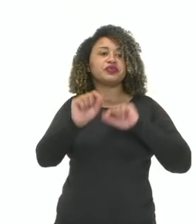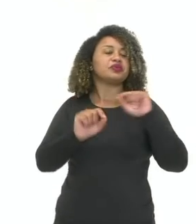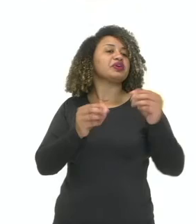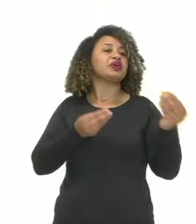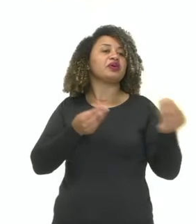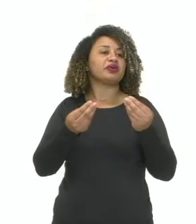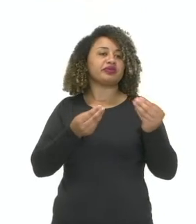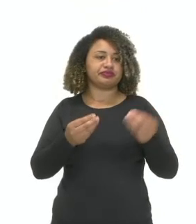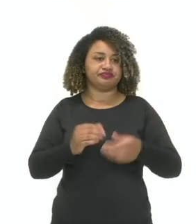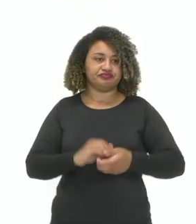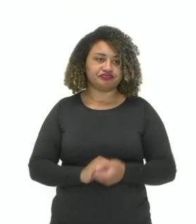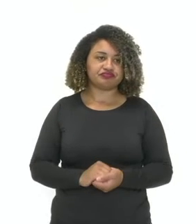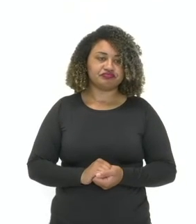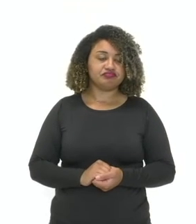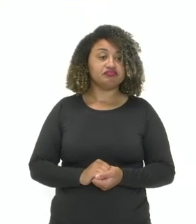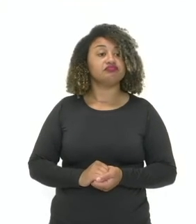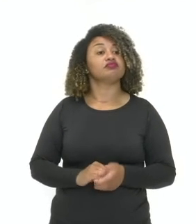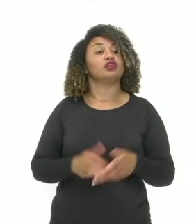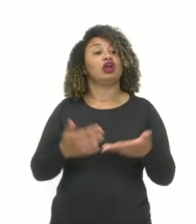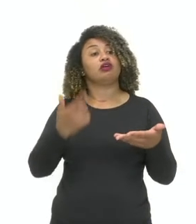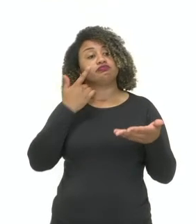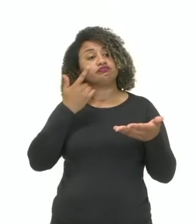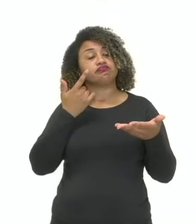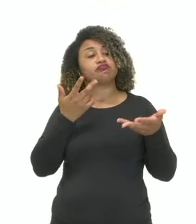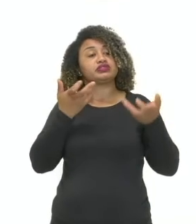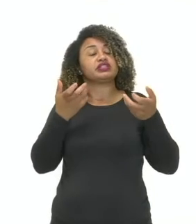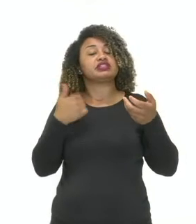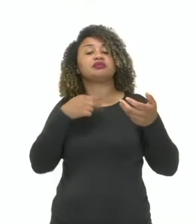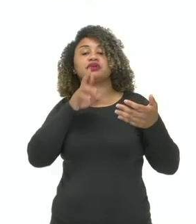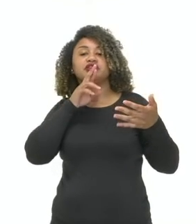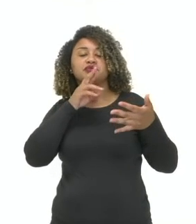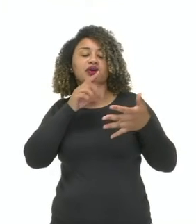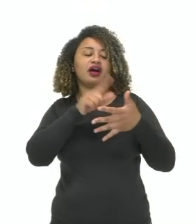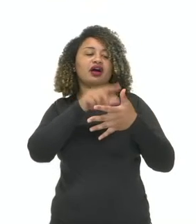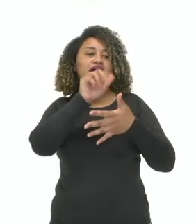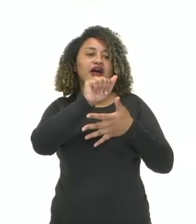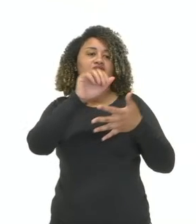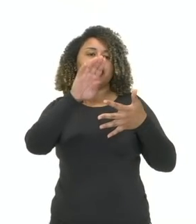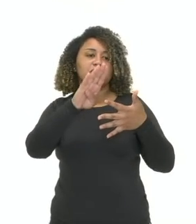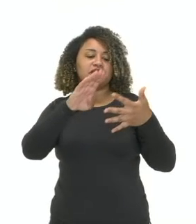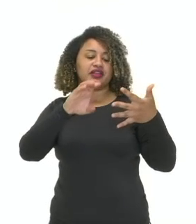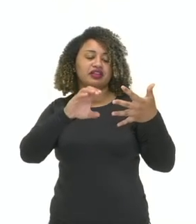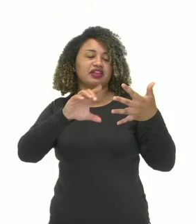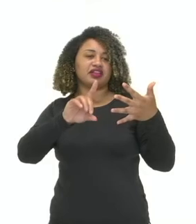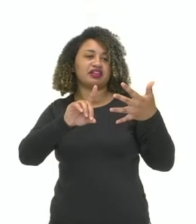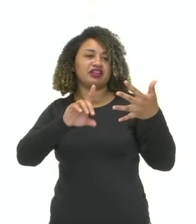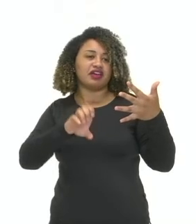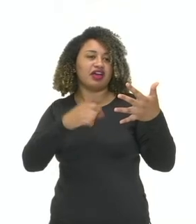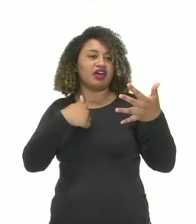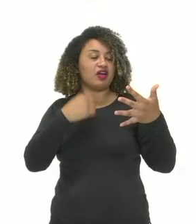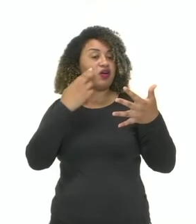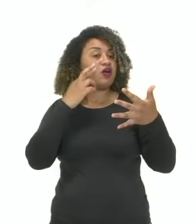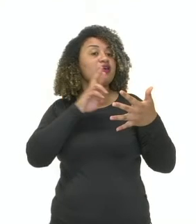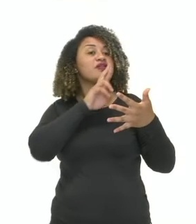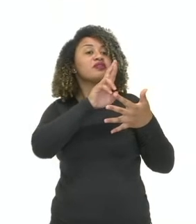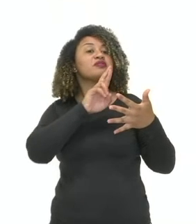quem estuviste ayer? Tu estuviste. Yo estuve